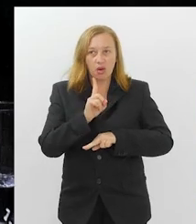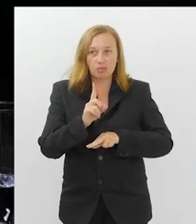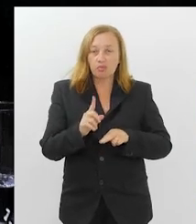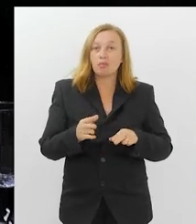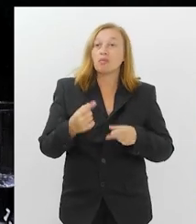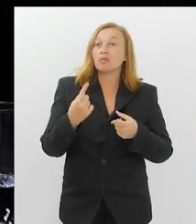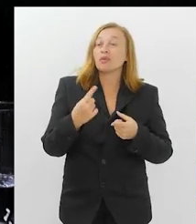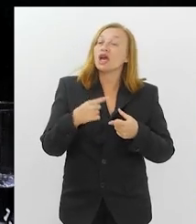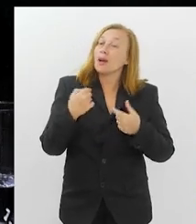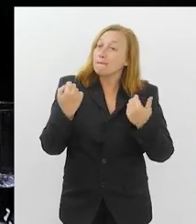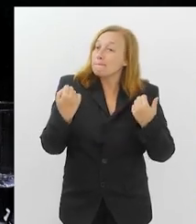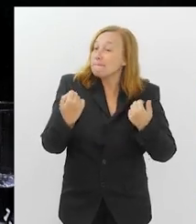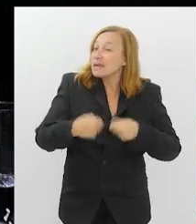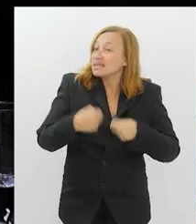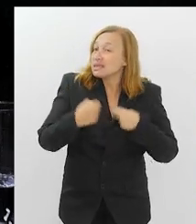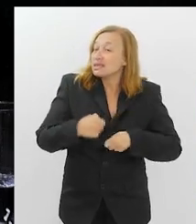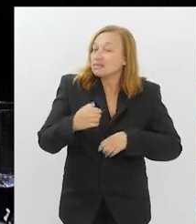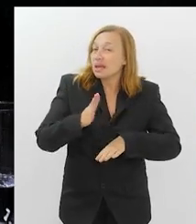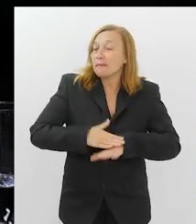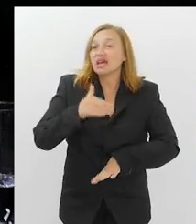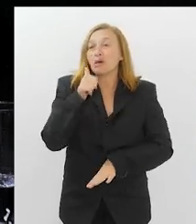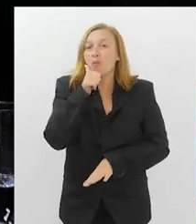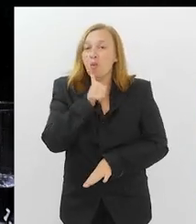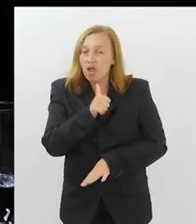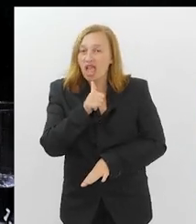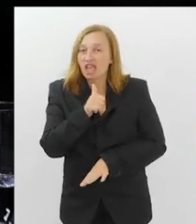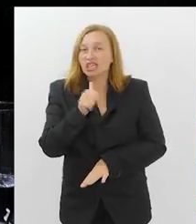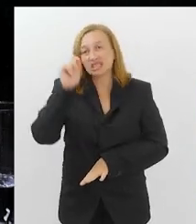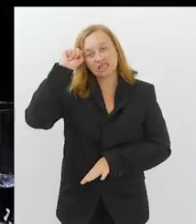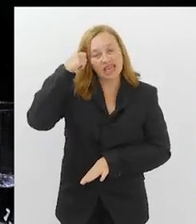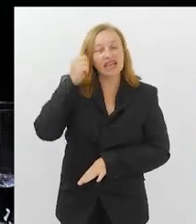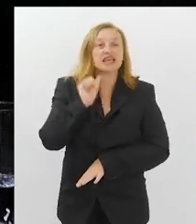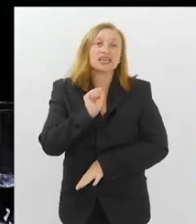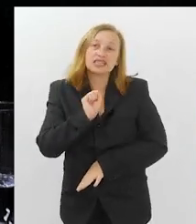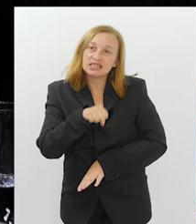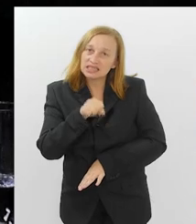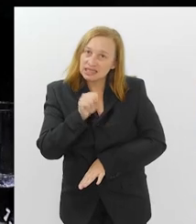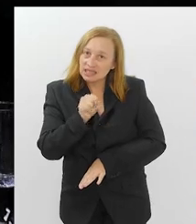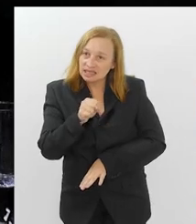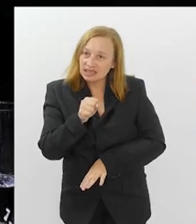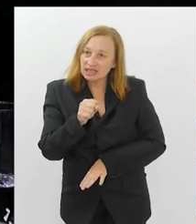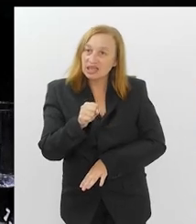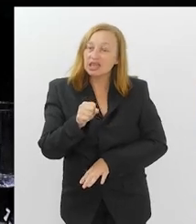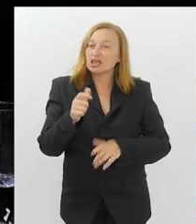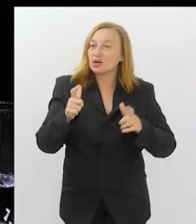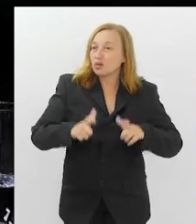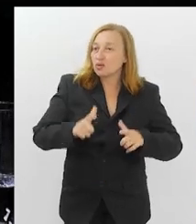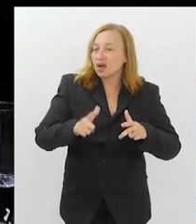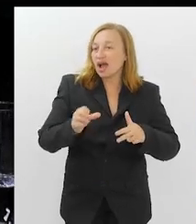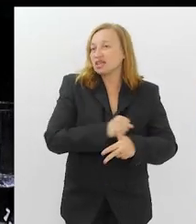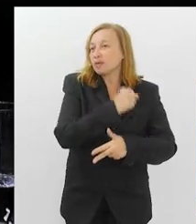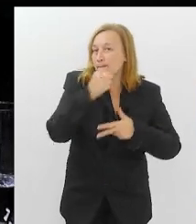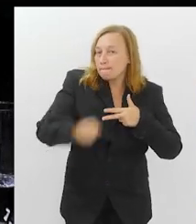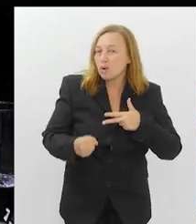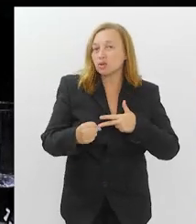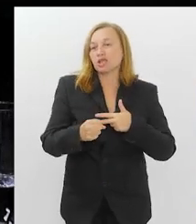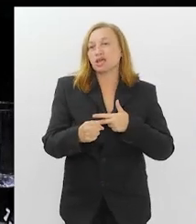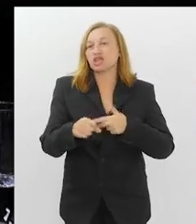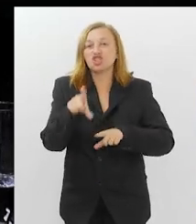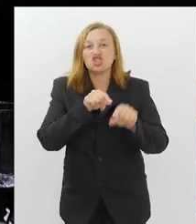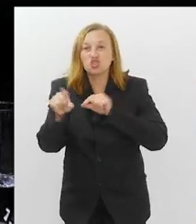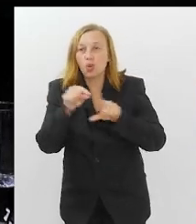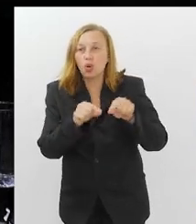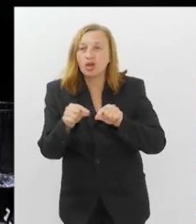é sobre nós. A gente precisa ter mais mulheres negras, sim, mulheres pretas em espaços de